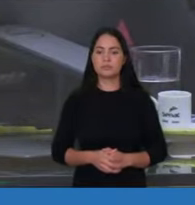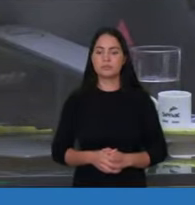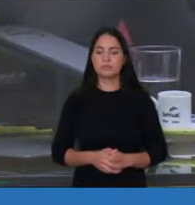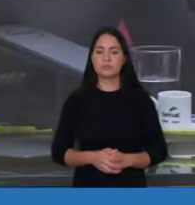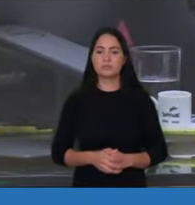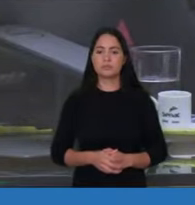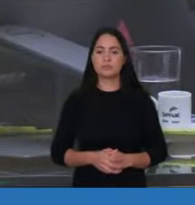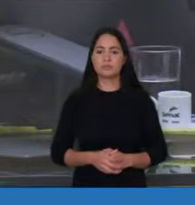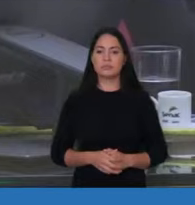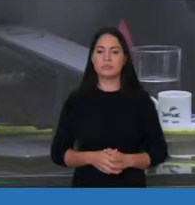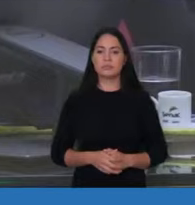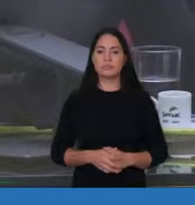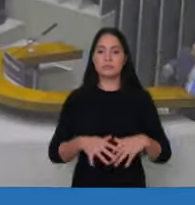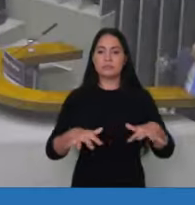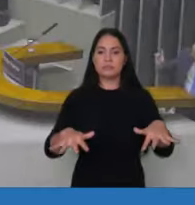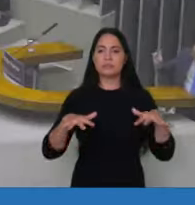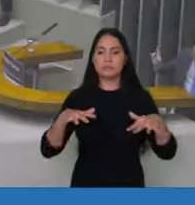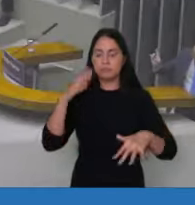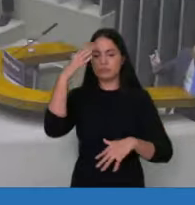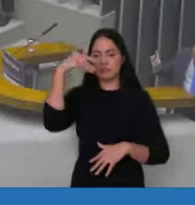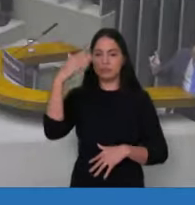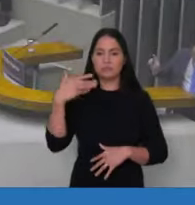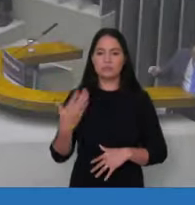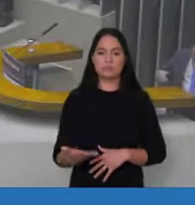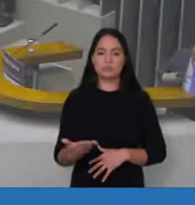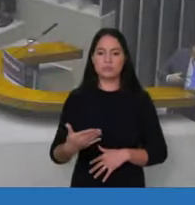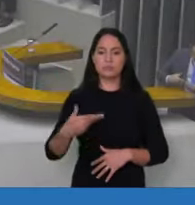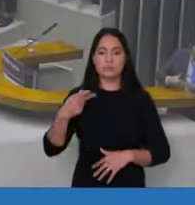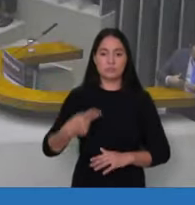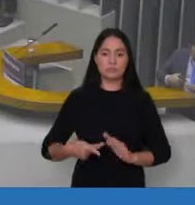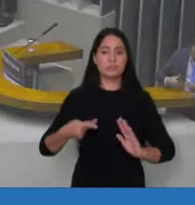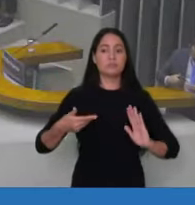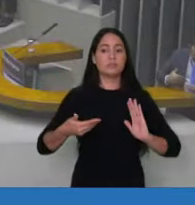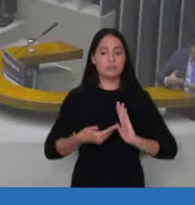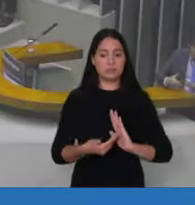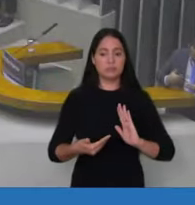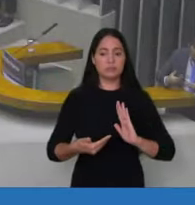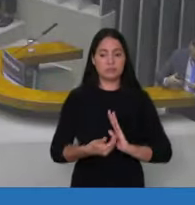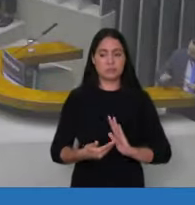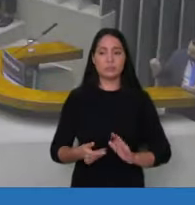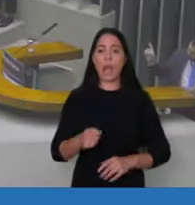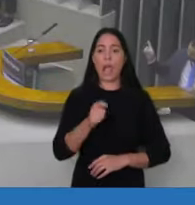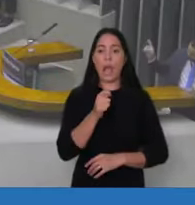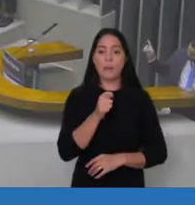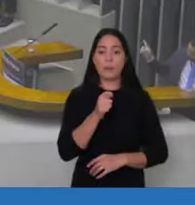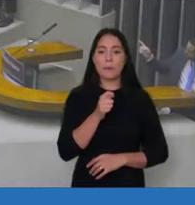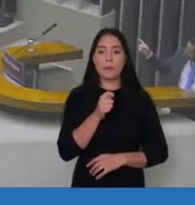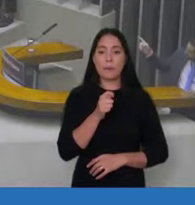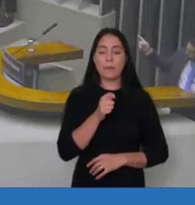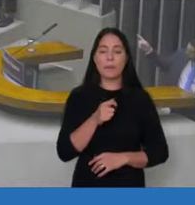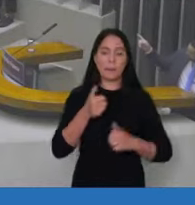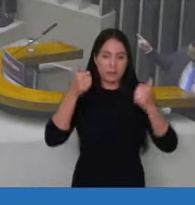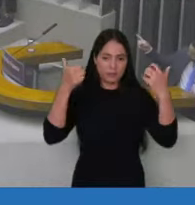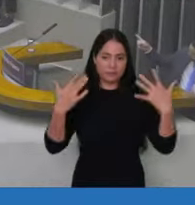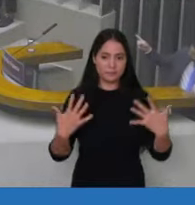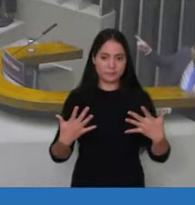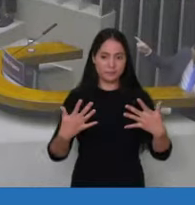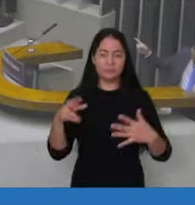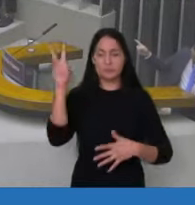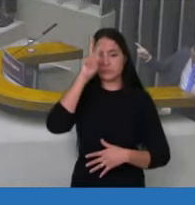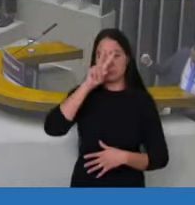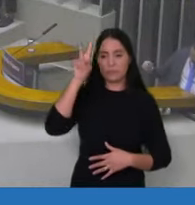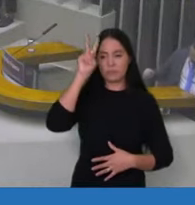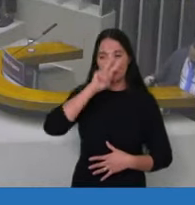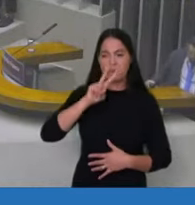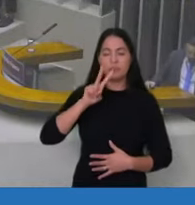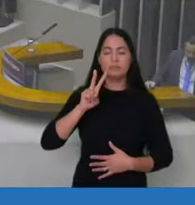Essa é uma sessão solene do Congresso, uma sessão solene da Câmara dos Deputados, em homenagem à memória da